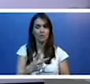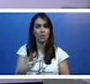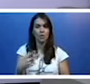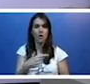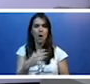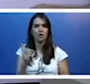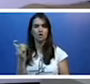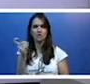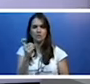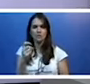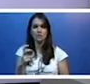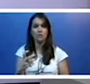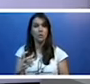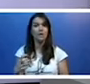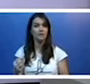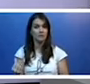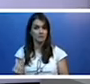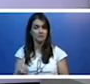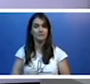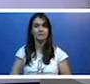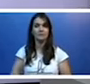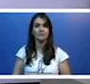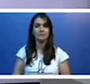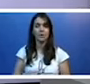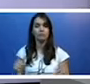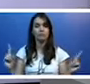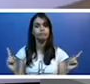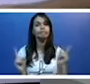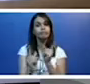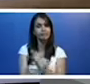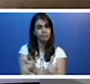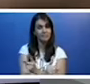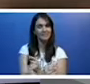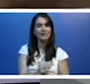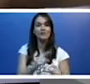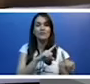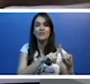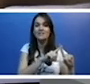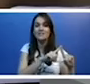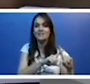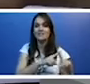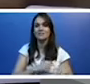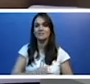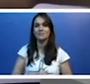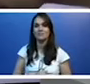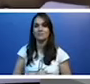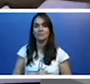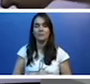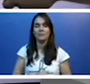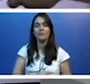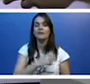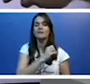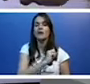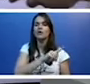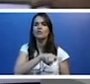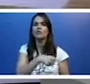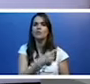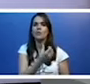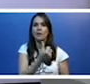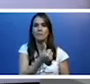e agora passa 56 para cá fazer uma conta de vezes então vai ficar 0649